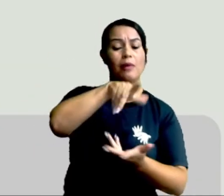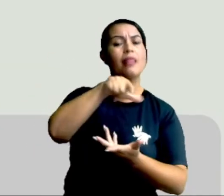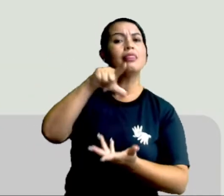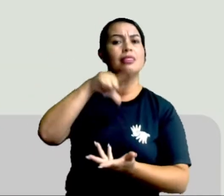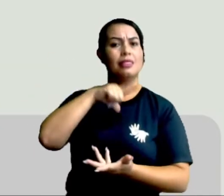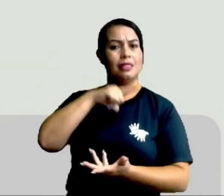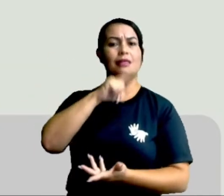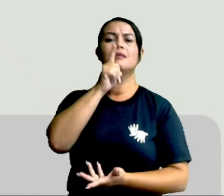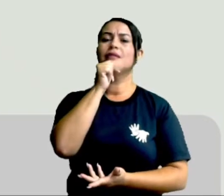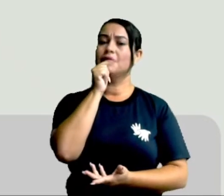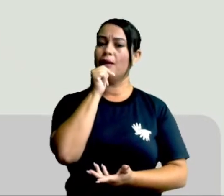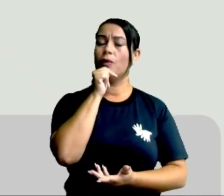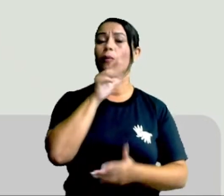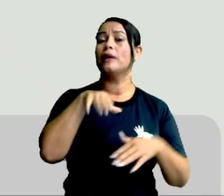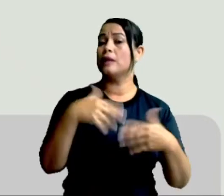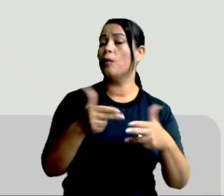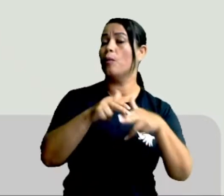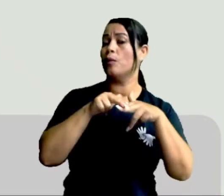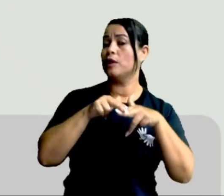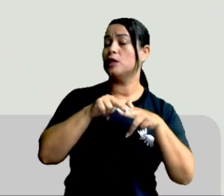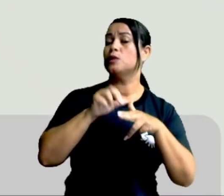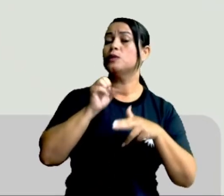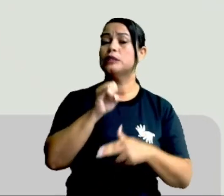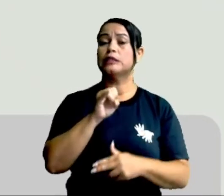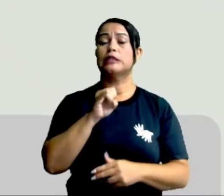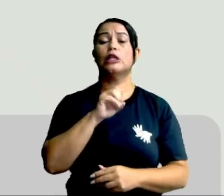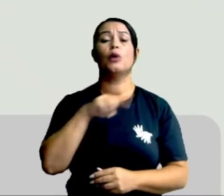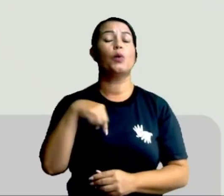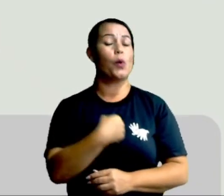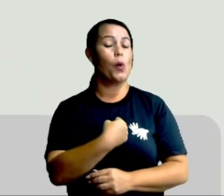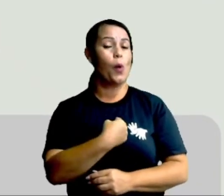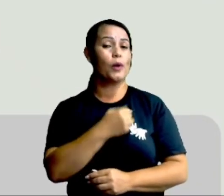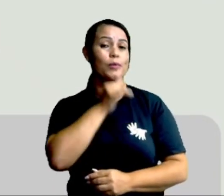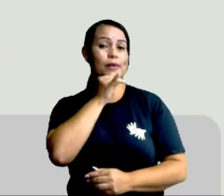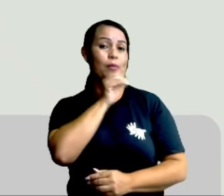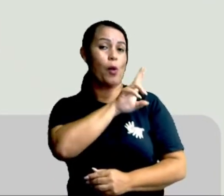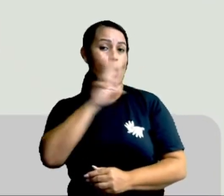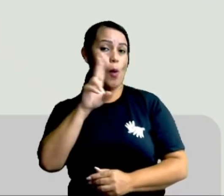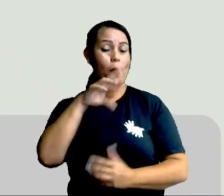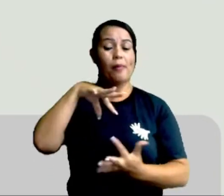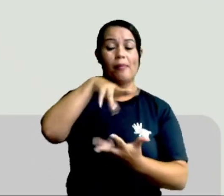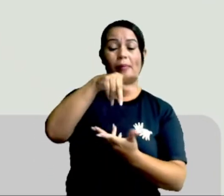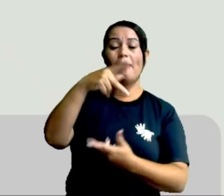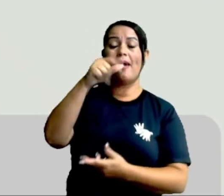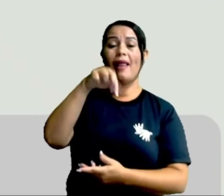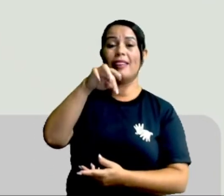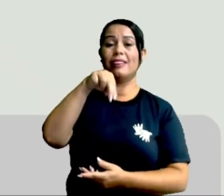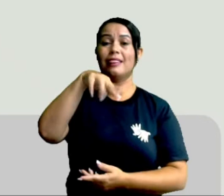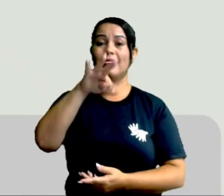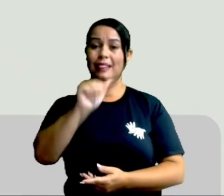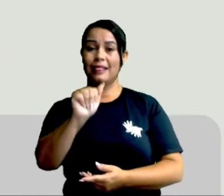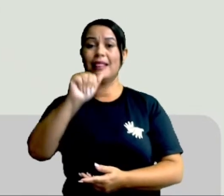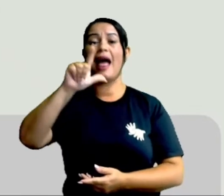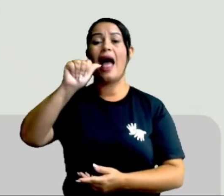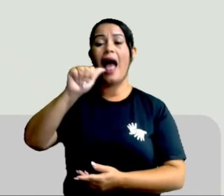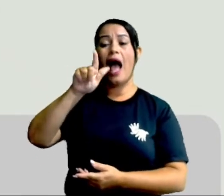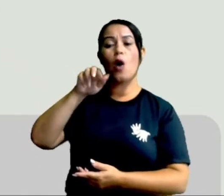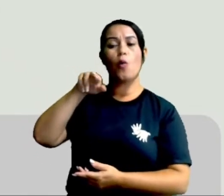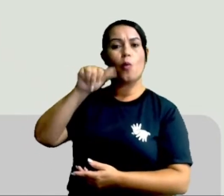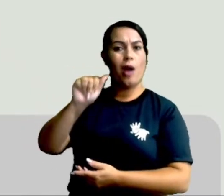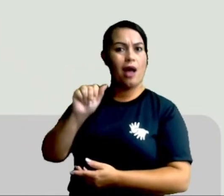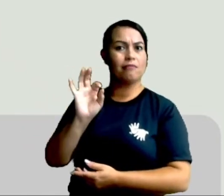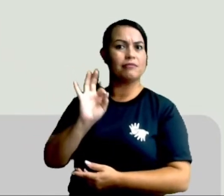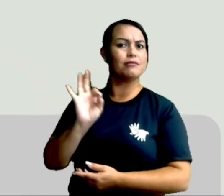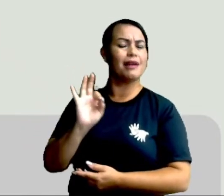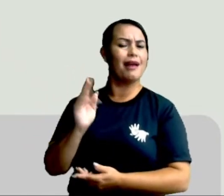por água, tá certo? Tanto é que se o nome do nosso planeta fosse Planeta Água, em vez de ser Planeta Terra, não estaria de